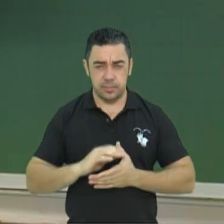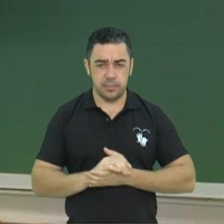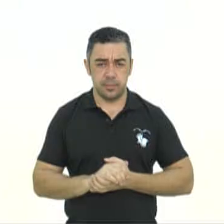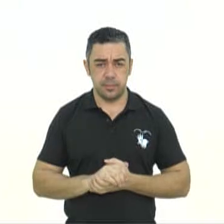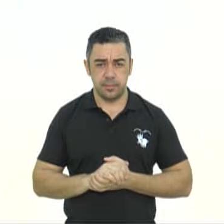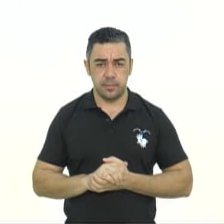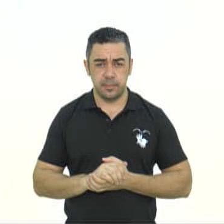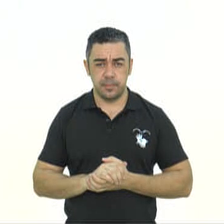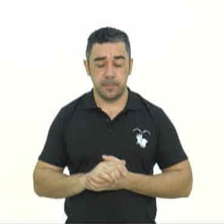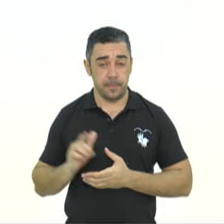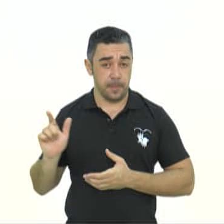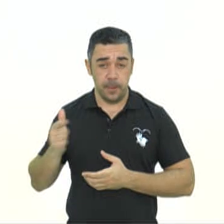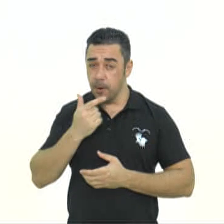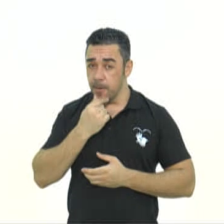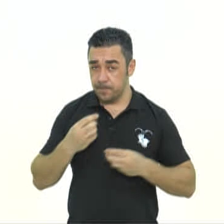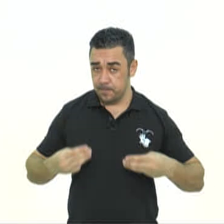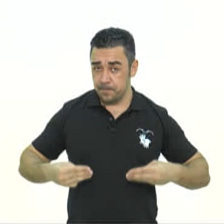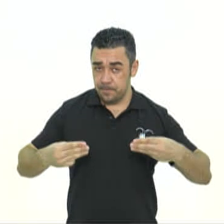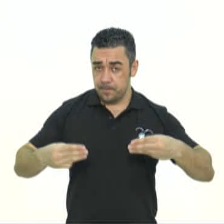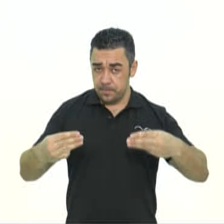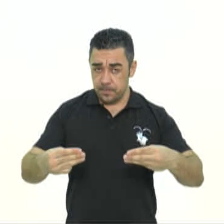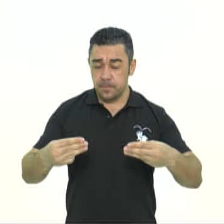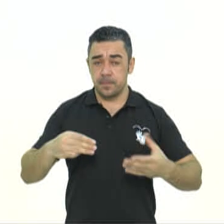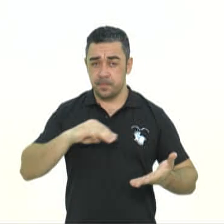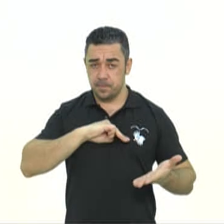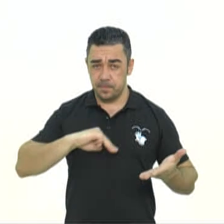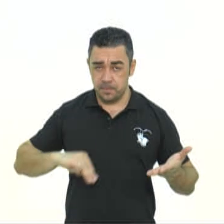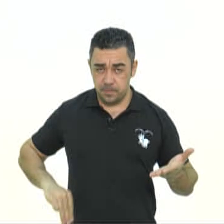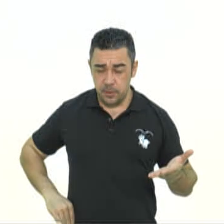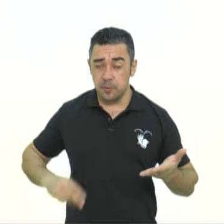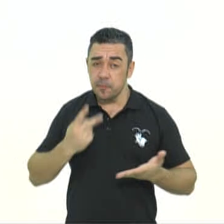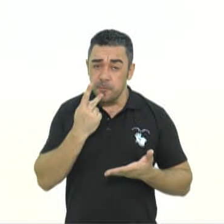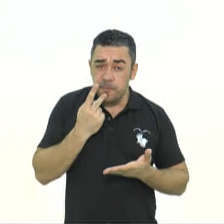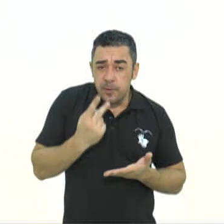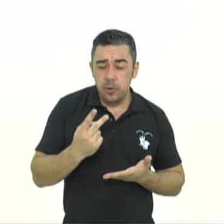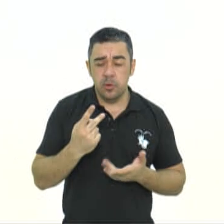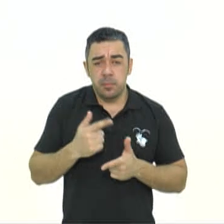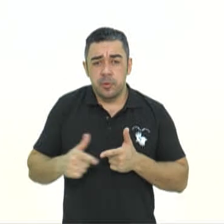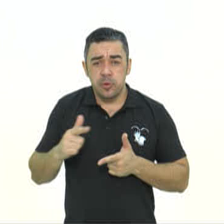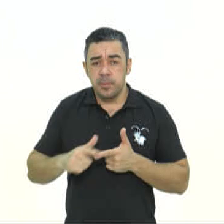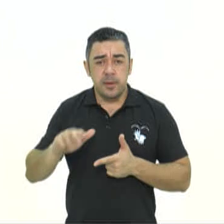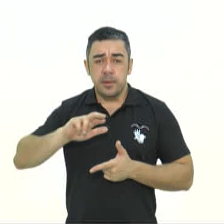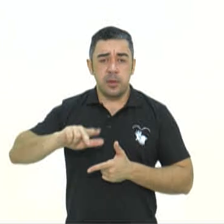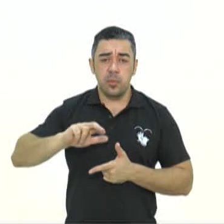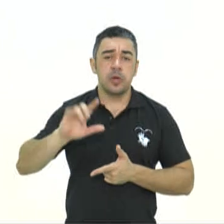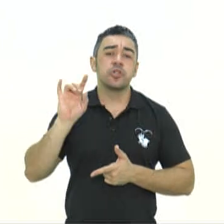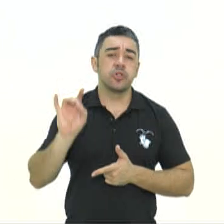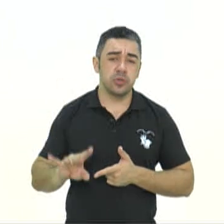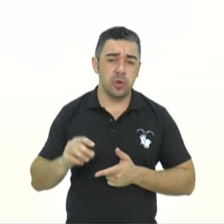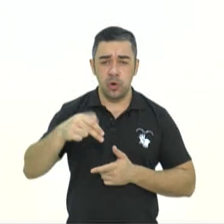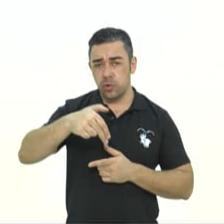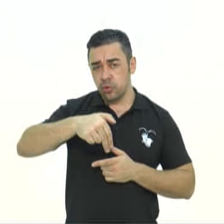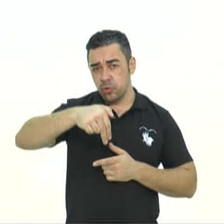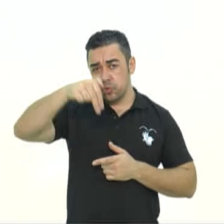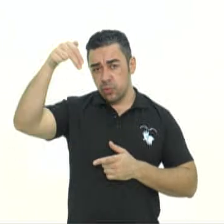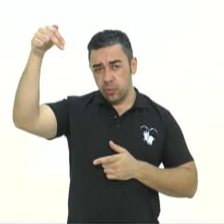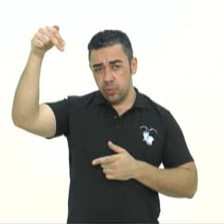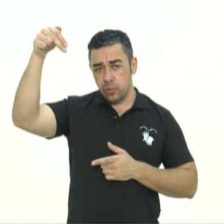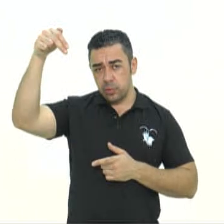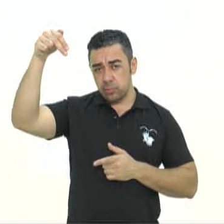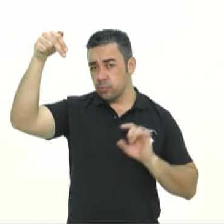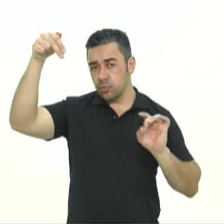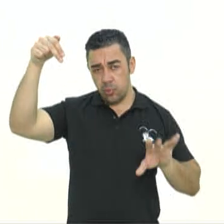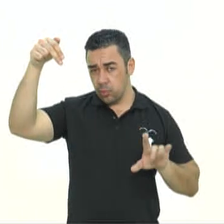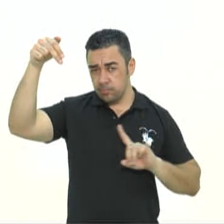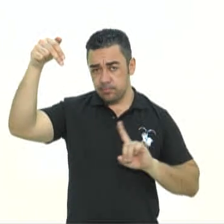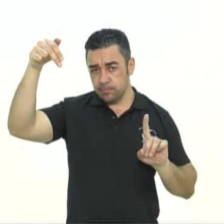O ministro destacou que a crise hídrica não é mais um problema somente do Nordeste,